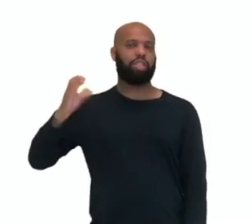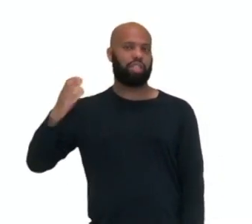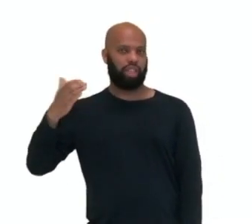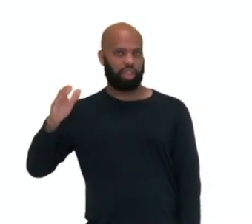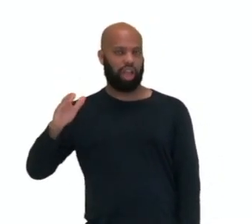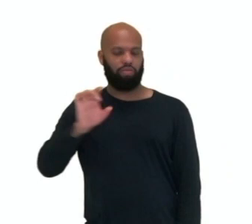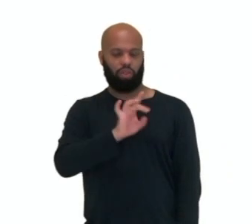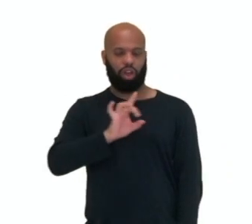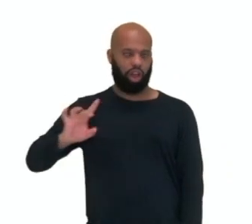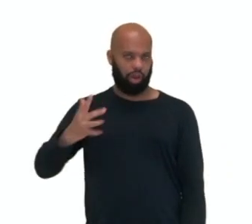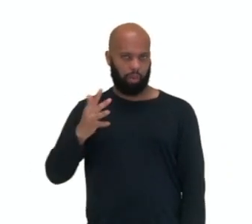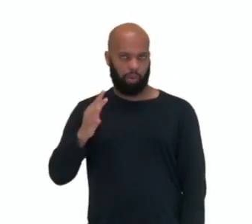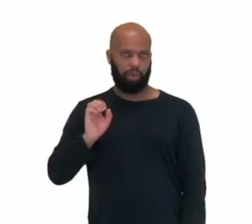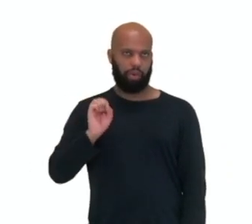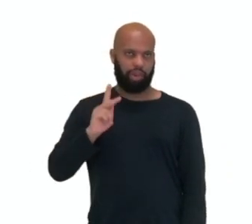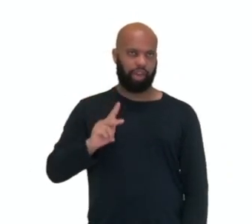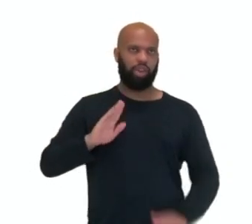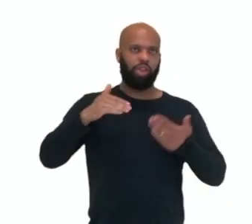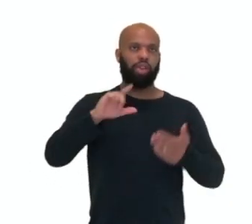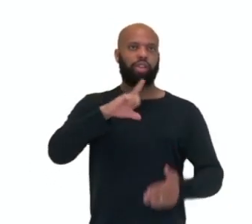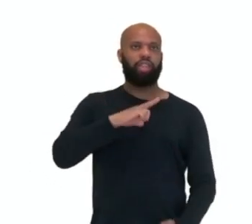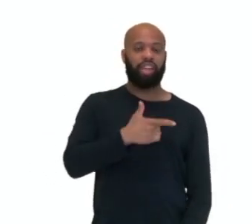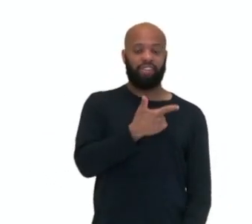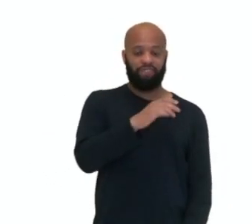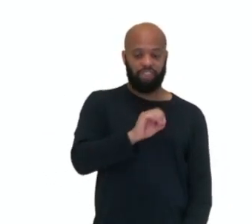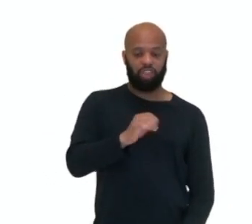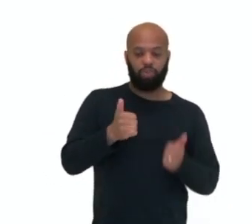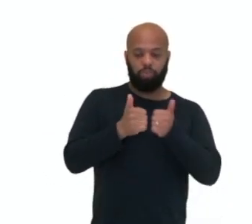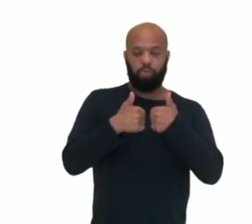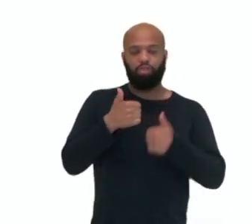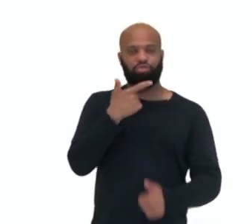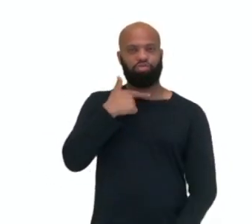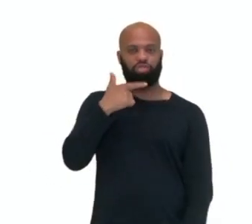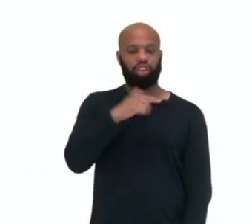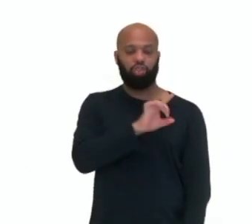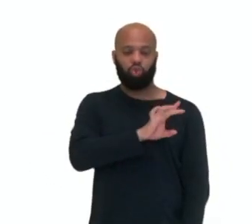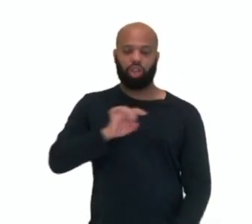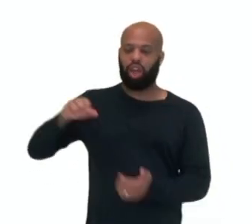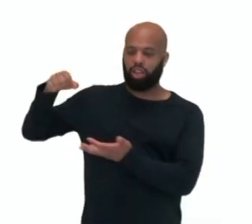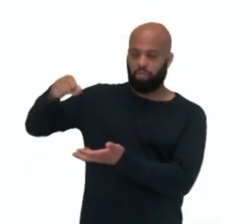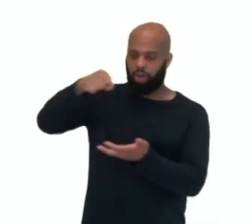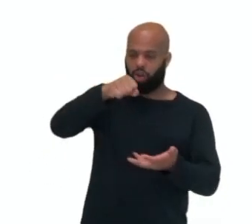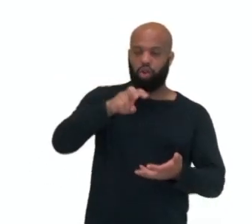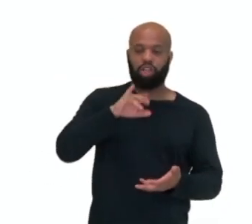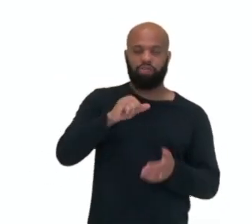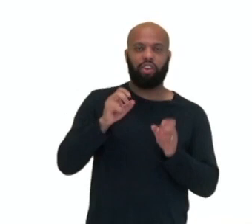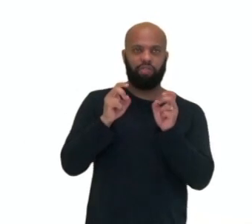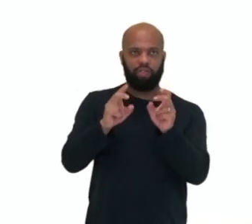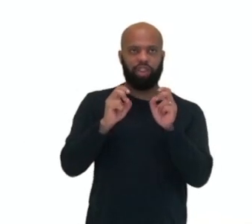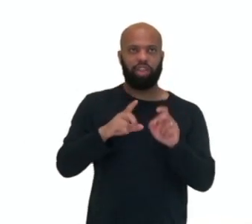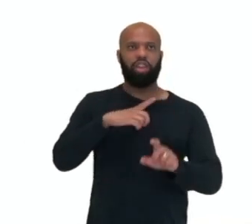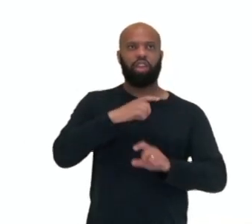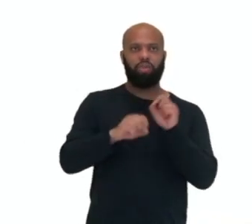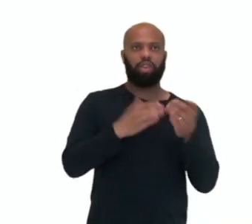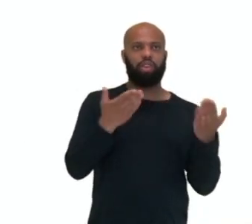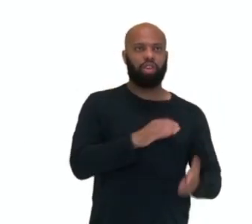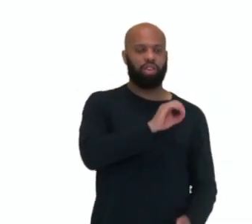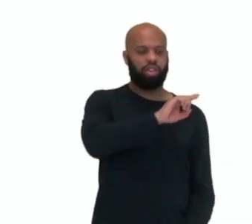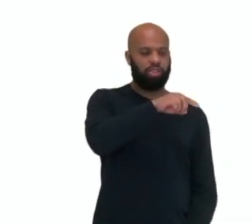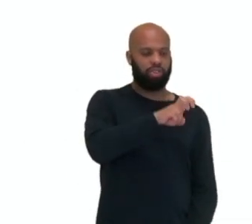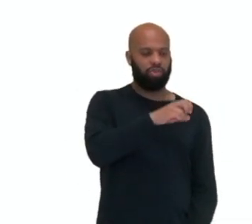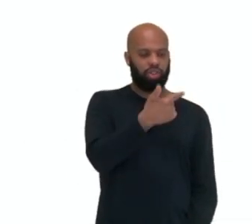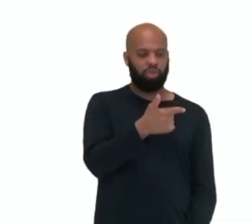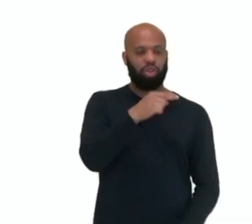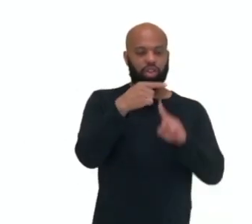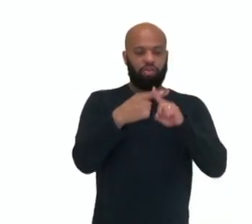centavos aproximadamente. Como são 20 unidades nesse pacote, nesse formato que ela vai vender, nós vamos fazer 52